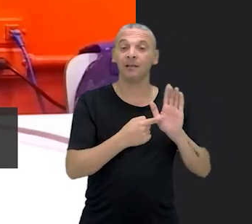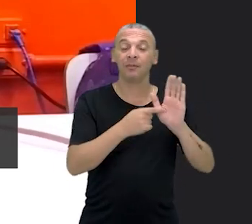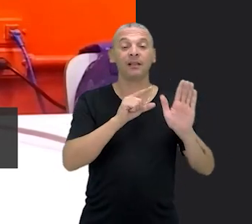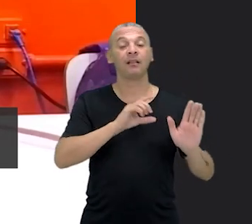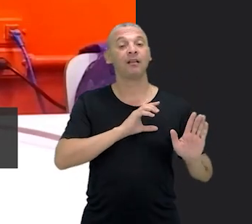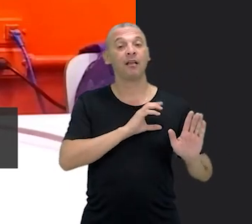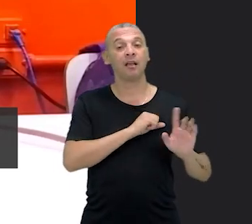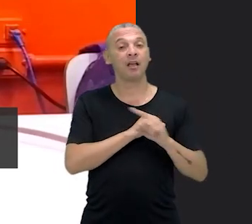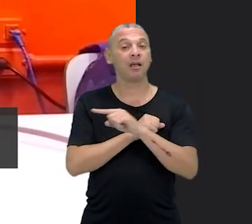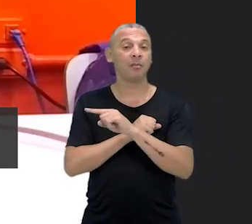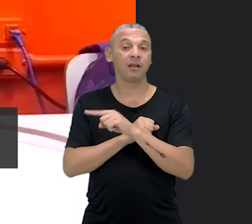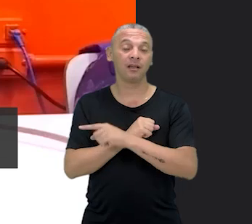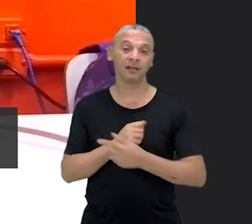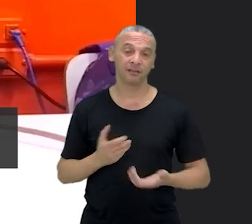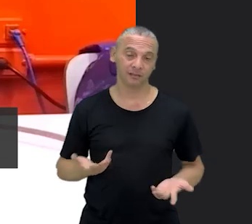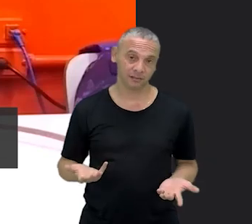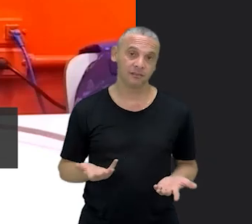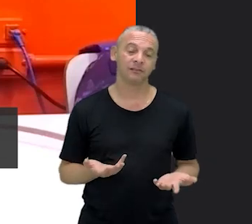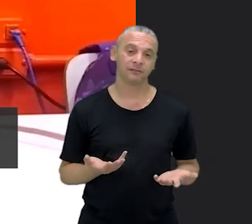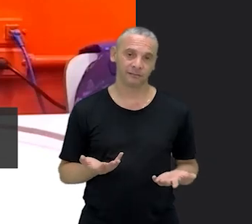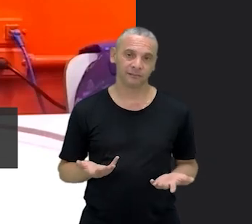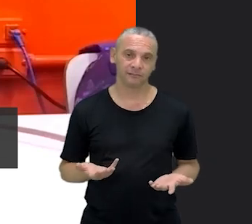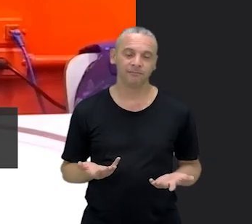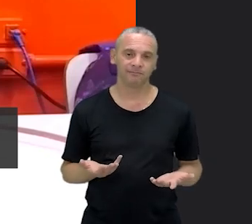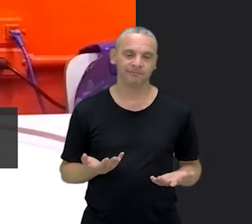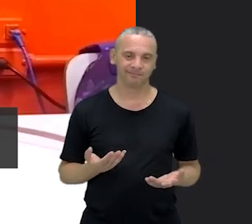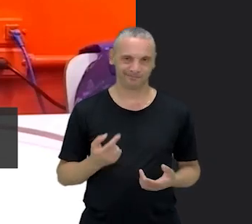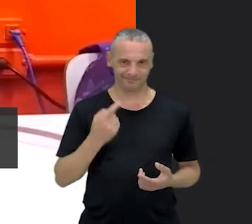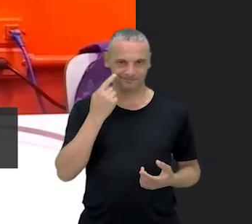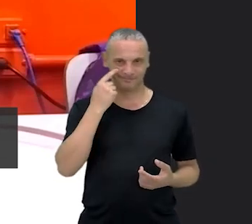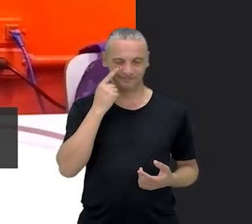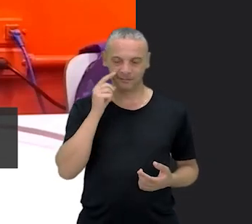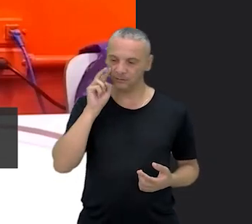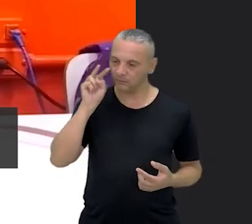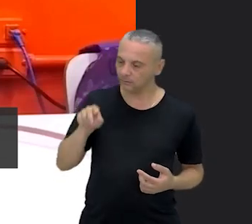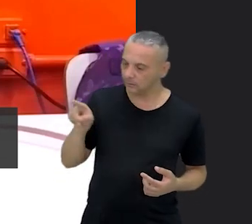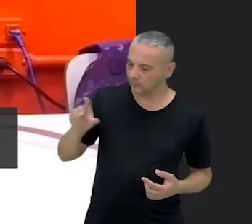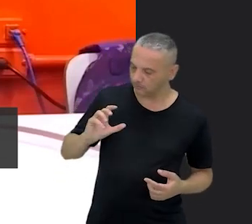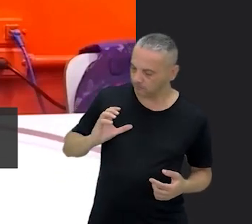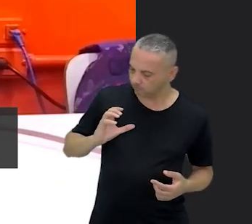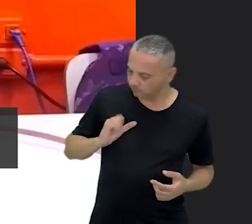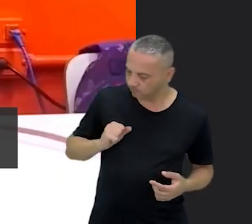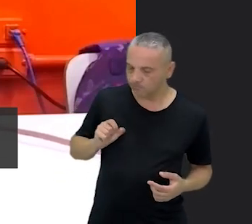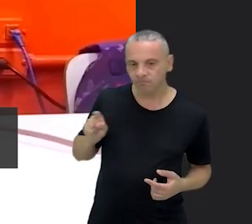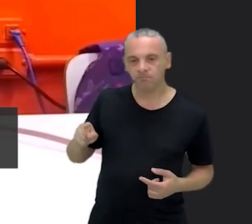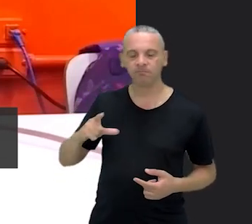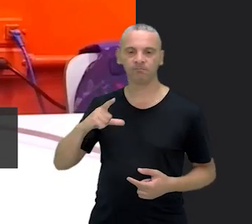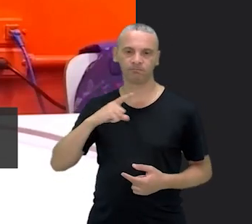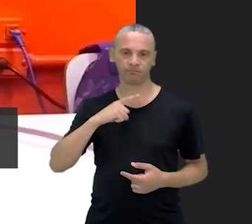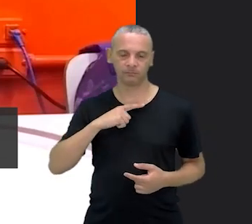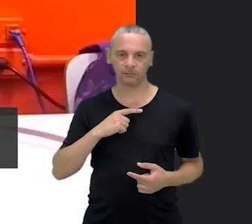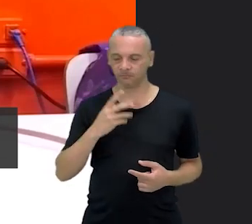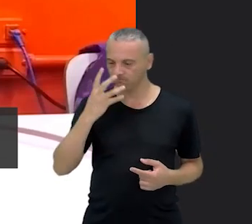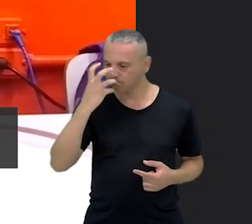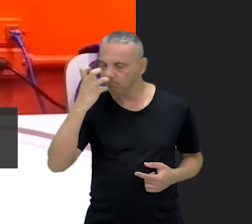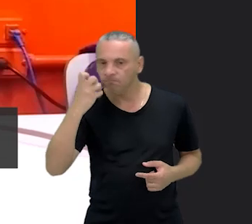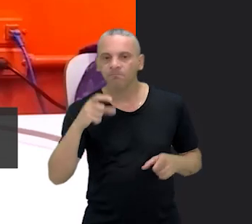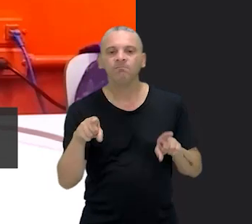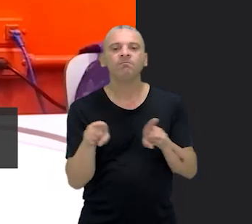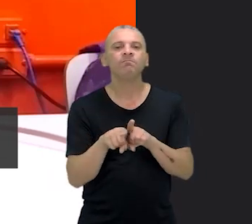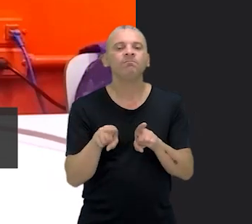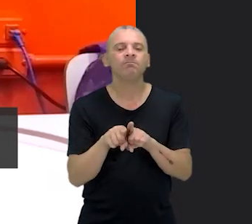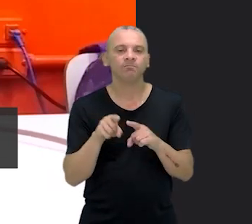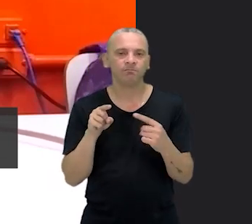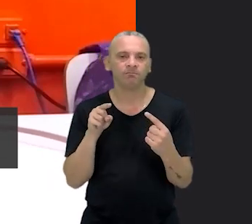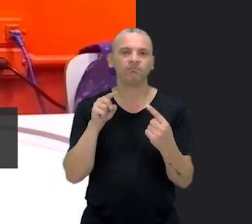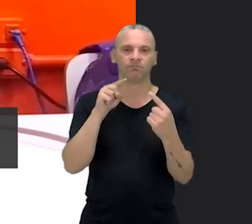ama esse homem, né? Ela viu alguma coisa nele no início do livro que mexeu com ela, e mesmo